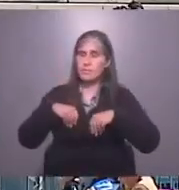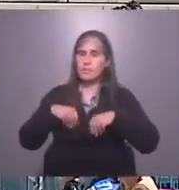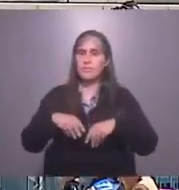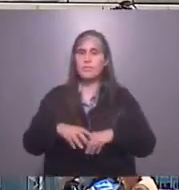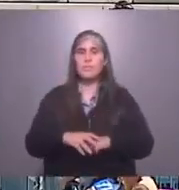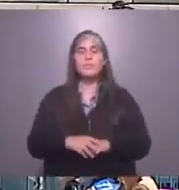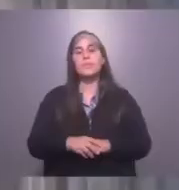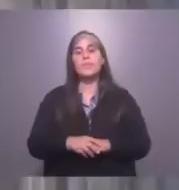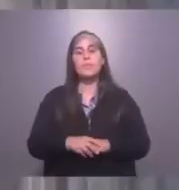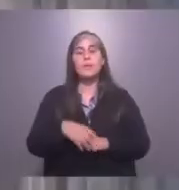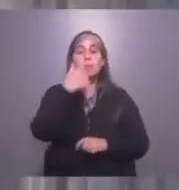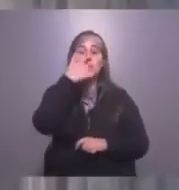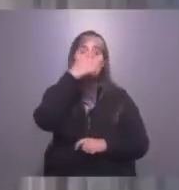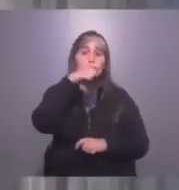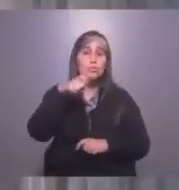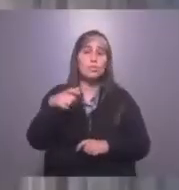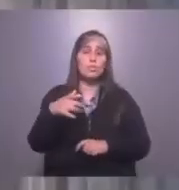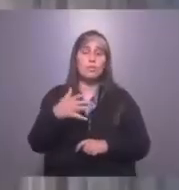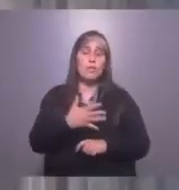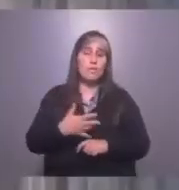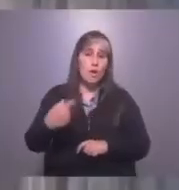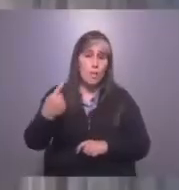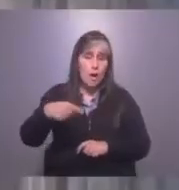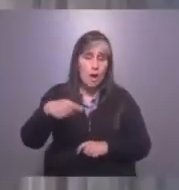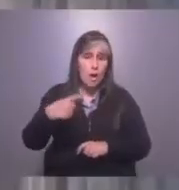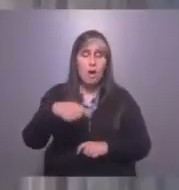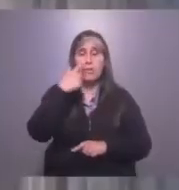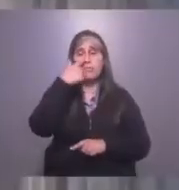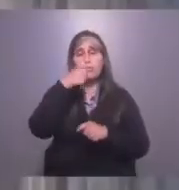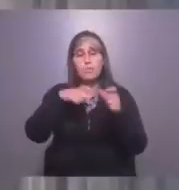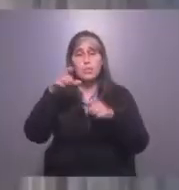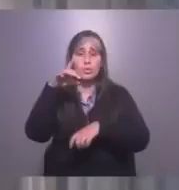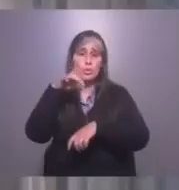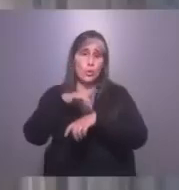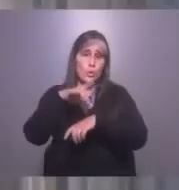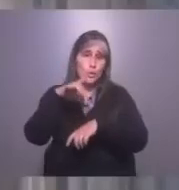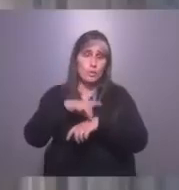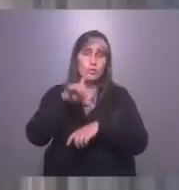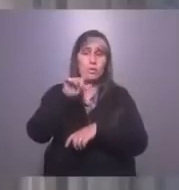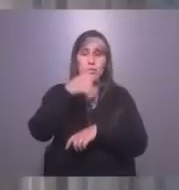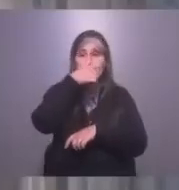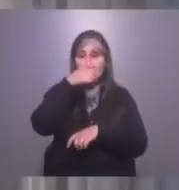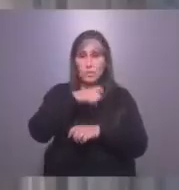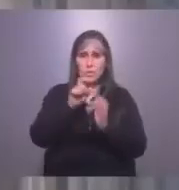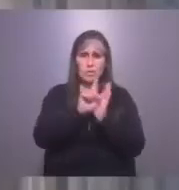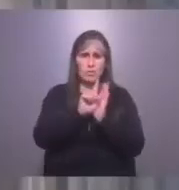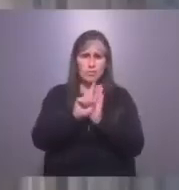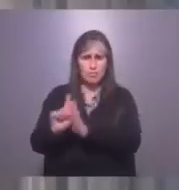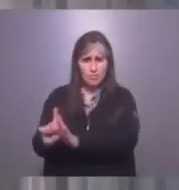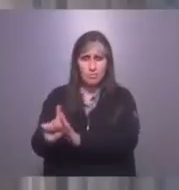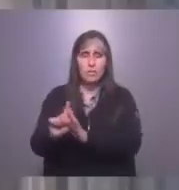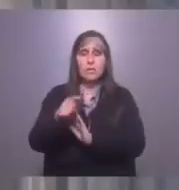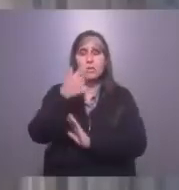Senhor. Pelos que têm fome e pelos doentes, pelos rejeitados e por todos os que